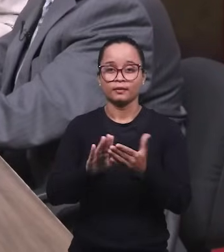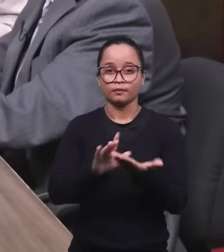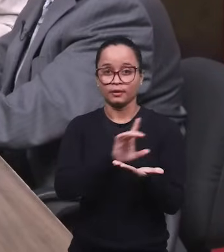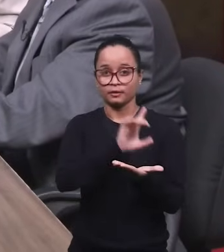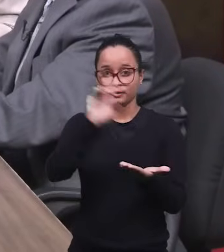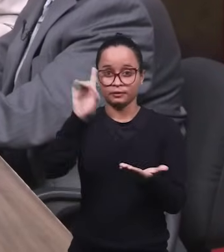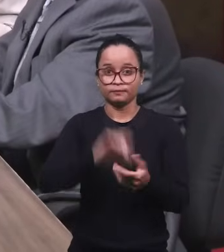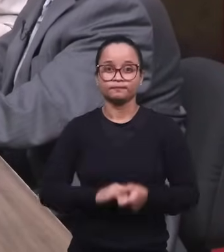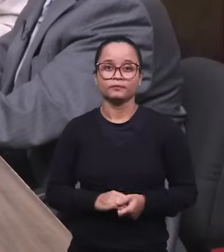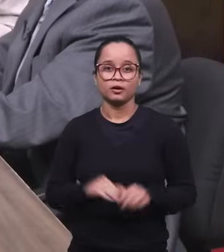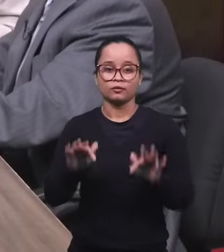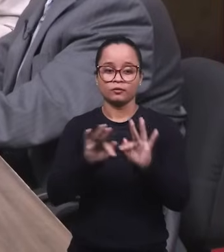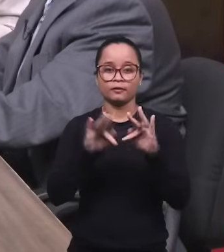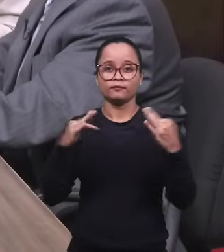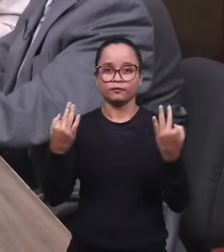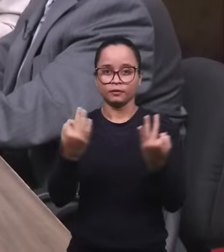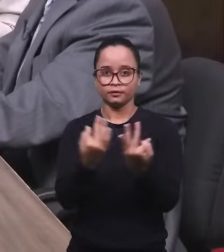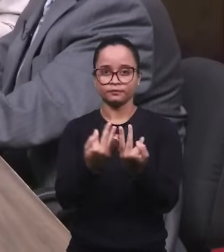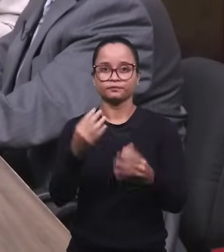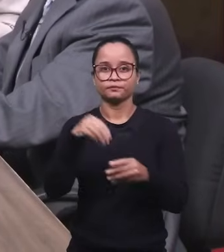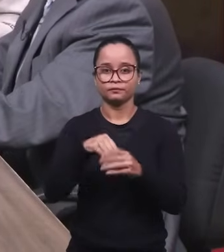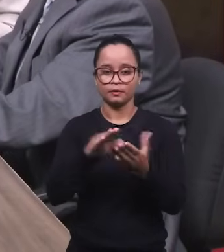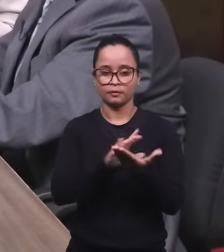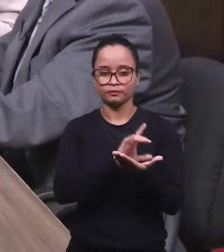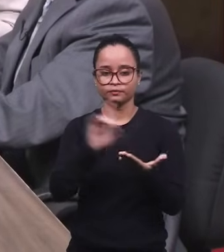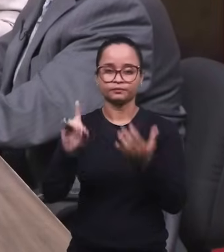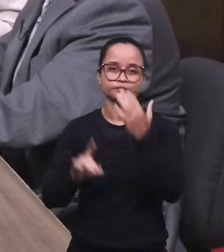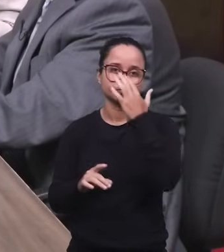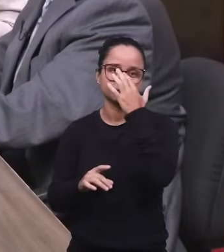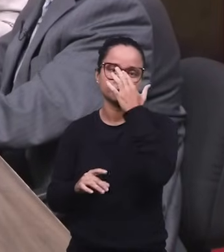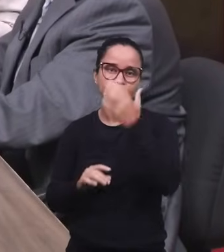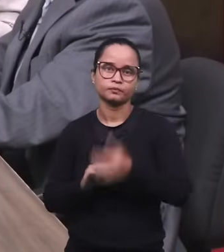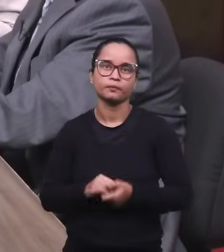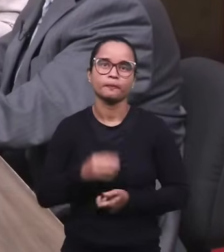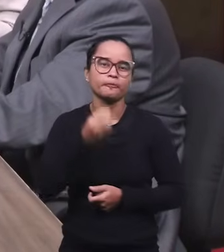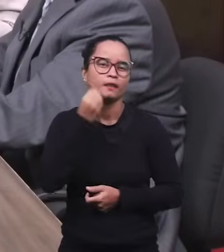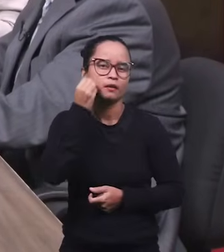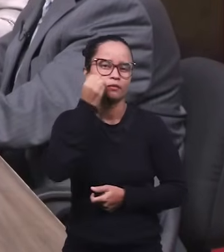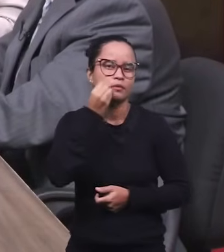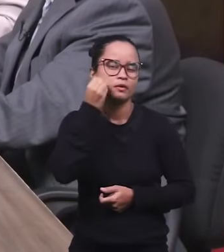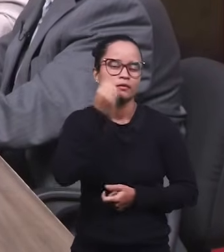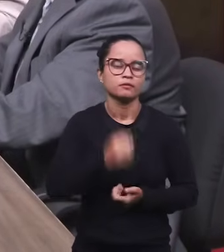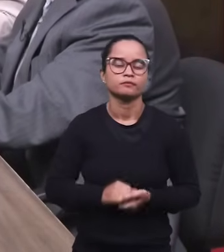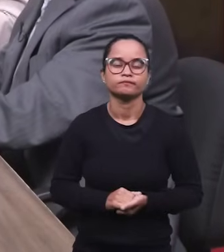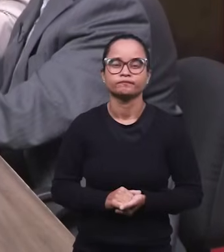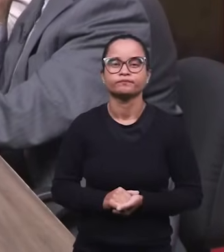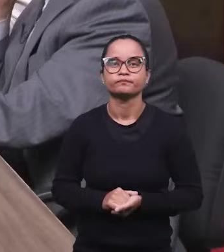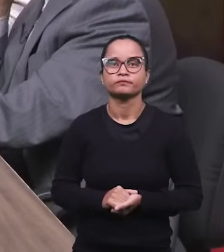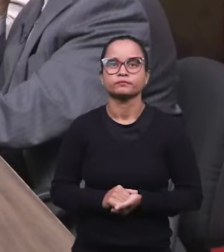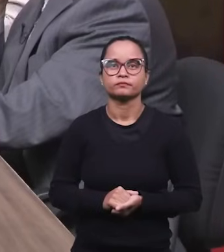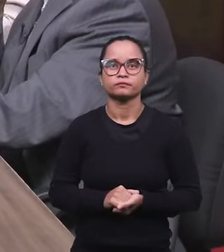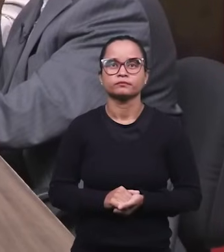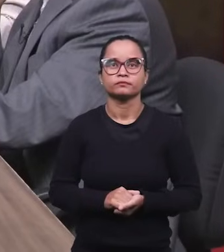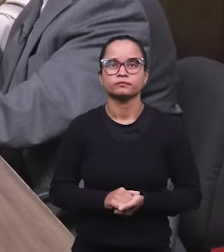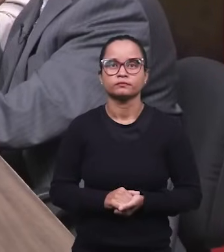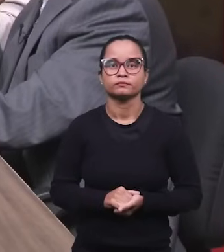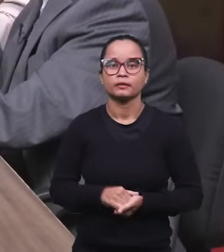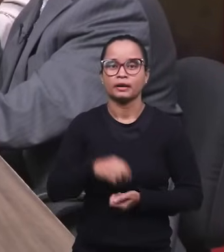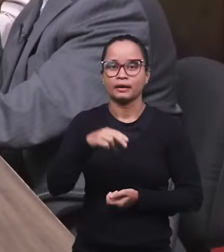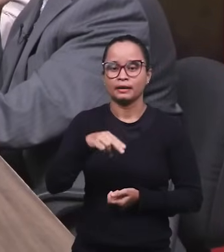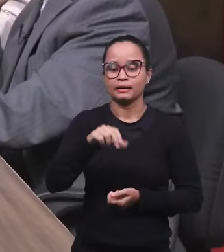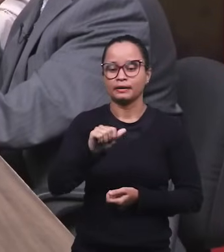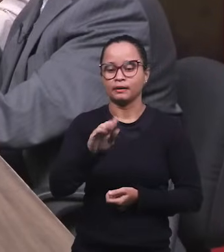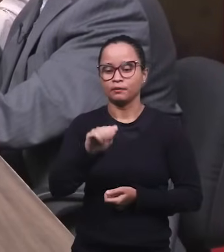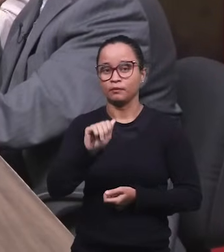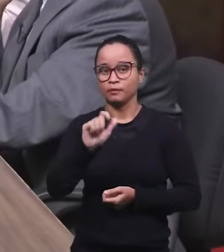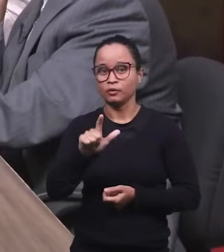tema bíblico, sobre uma família na palavra, que é uma experiência de Nabal